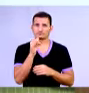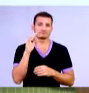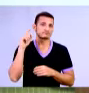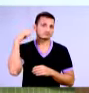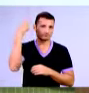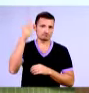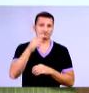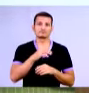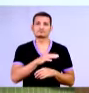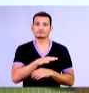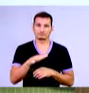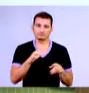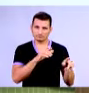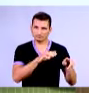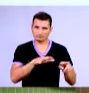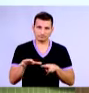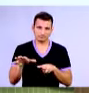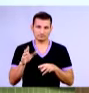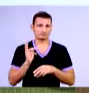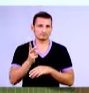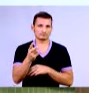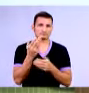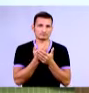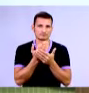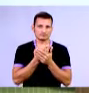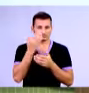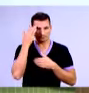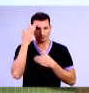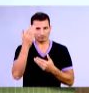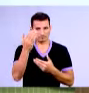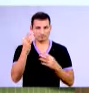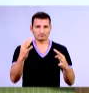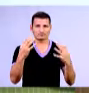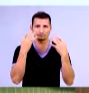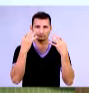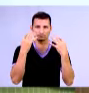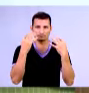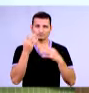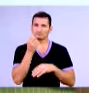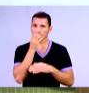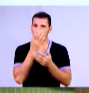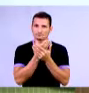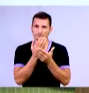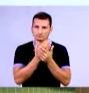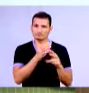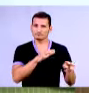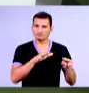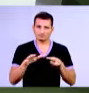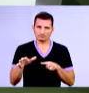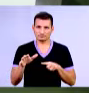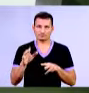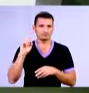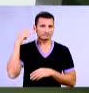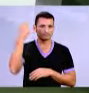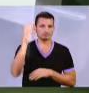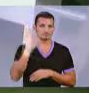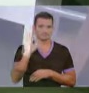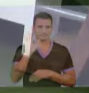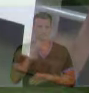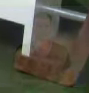estaremos aqui para continuidade dos nossos estudos. Muito obrigado pela atenção. Tenha um bom estudo durante a semana aí. Até a próxima.